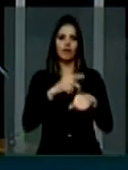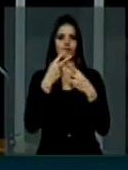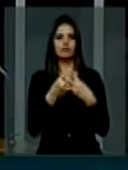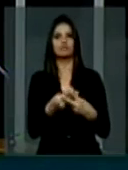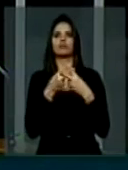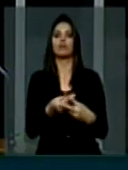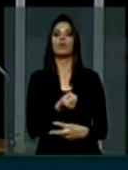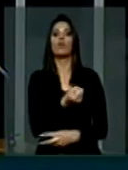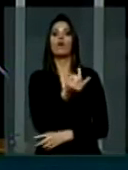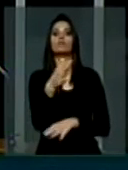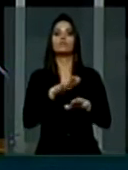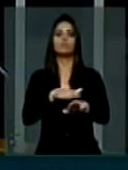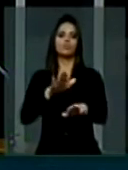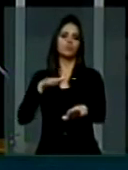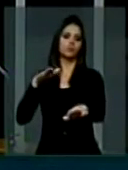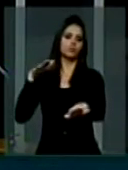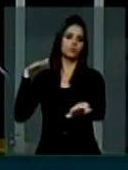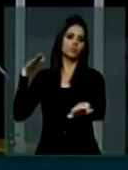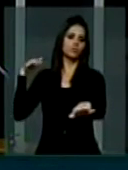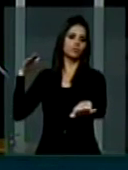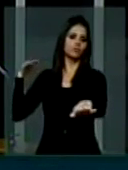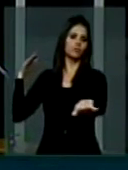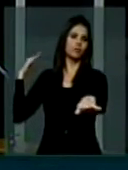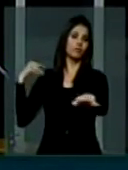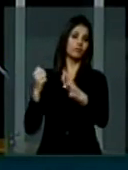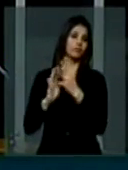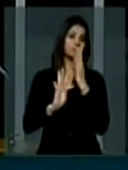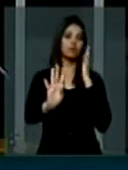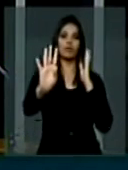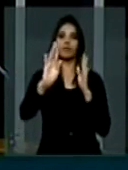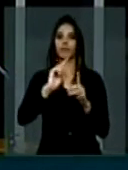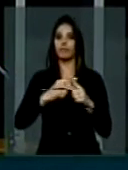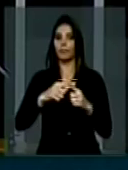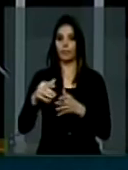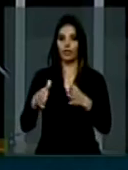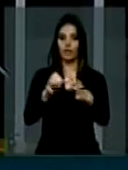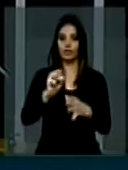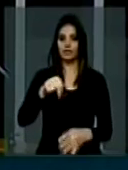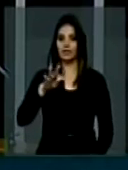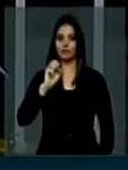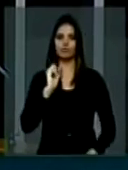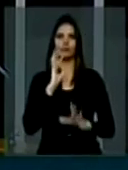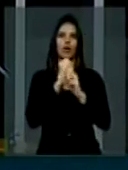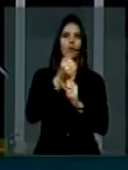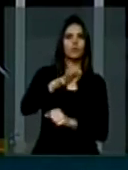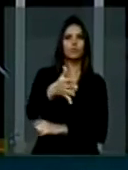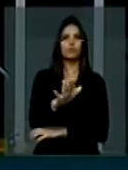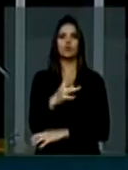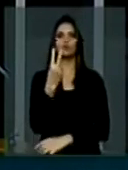os caminhões do monstruoso encalhe real da Estrada de Santos, mas um cálculo superficial pode estimar